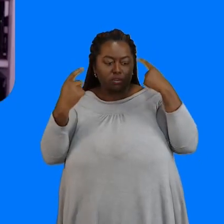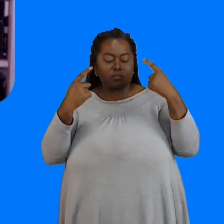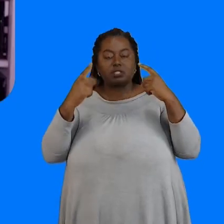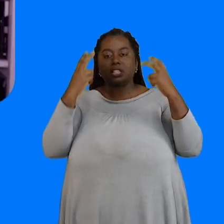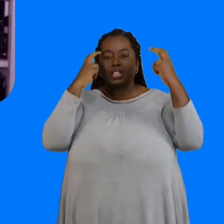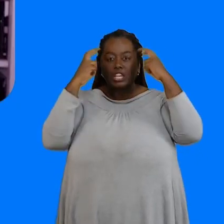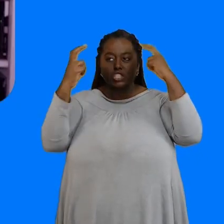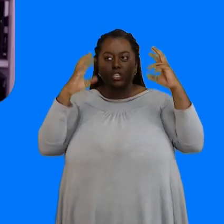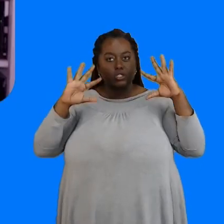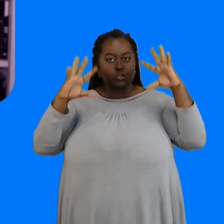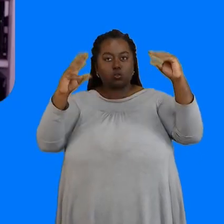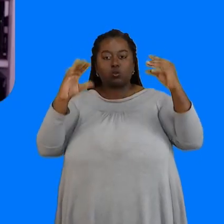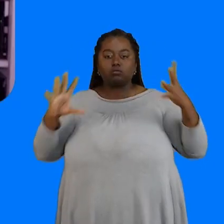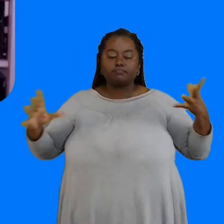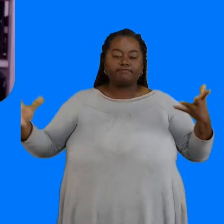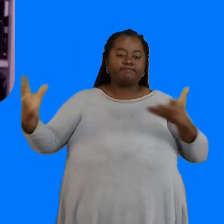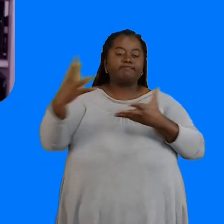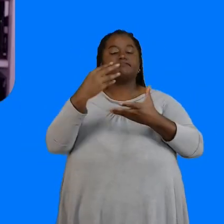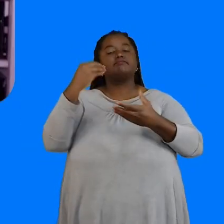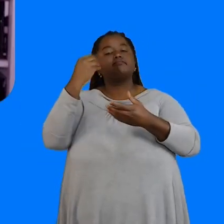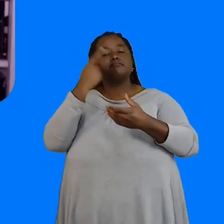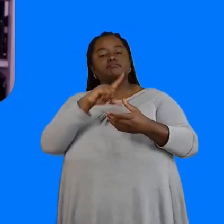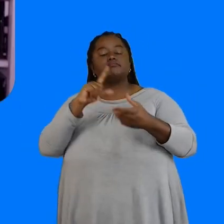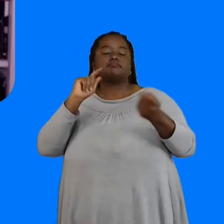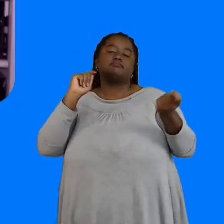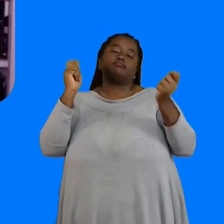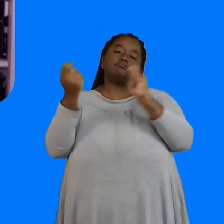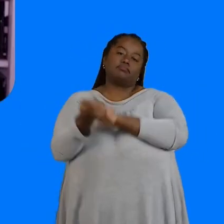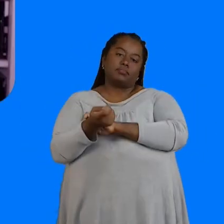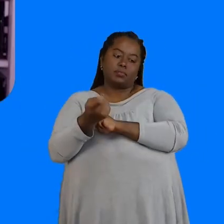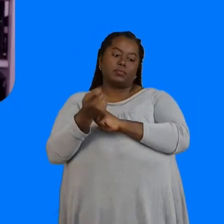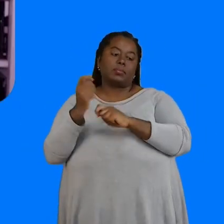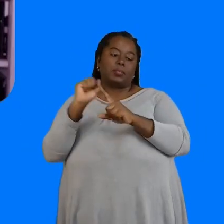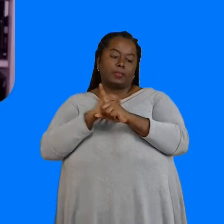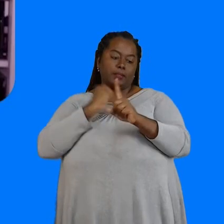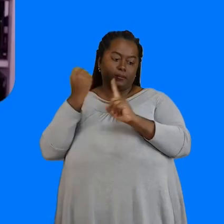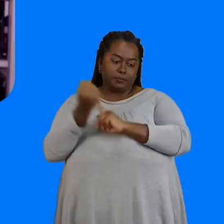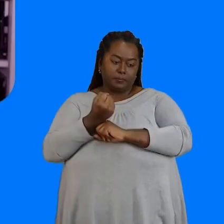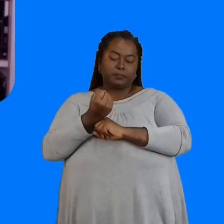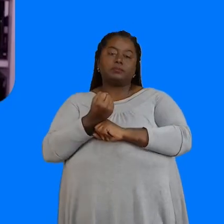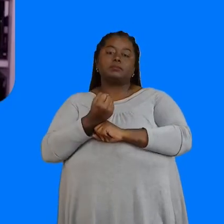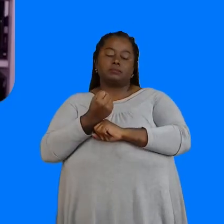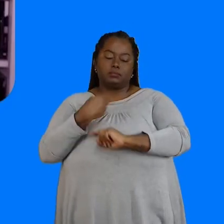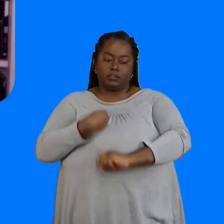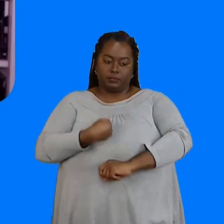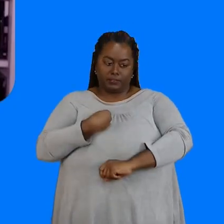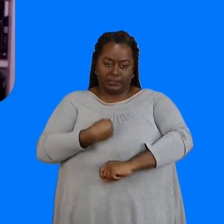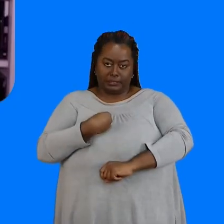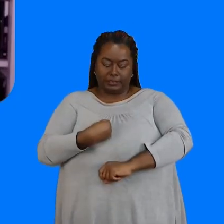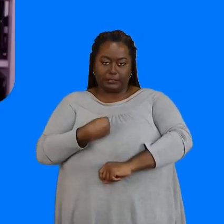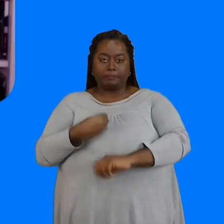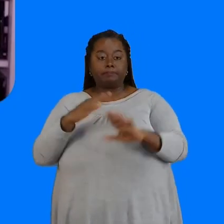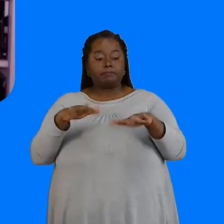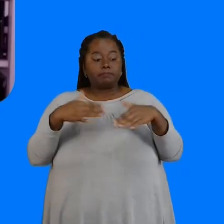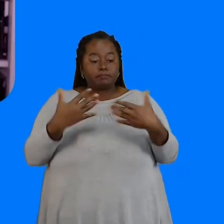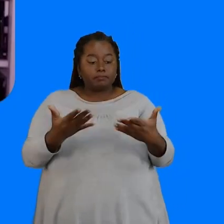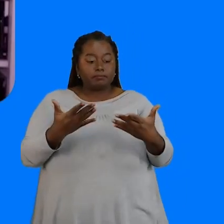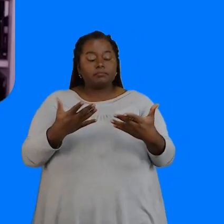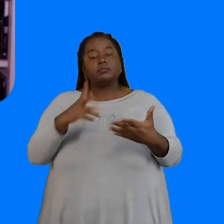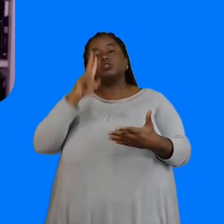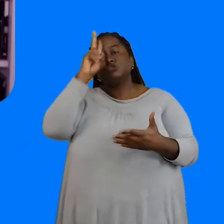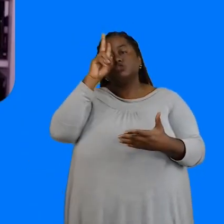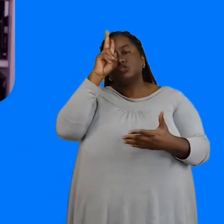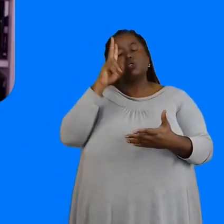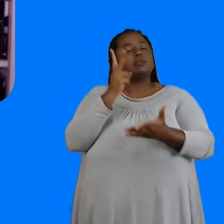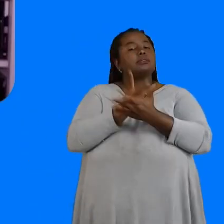fazer essa grande virada, essa grande viragem de uma sociedade que sustenta a vida. Então, a história está sempre